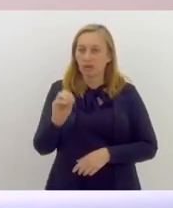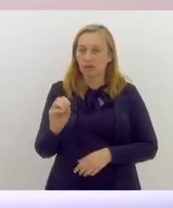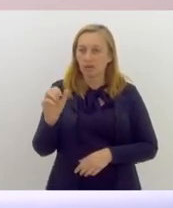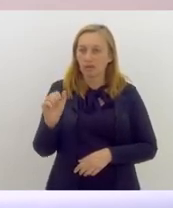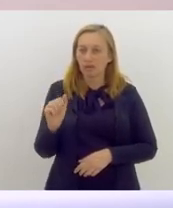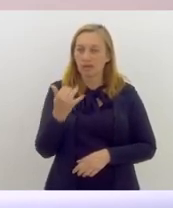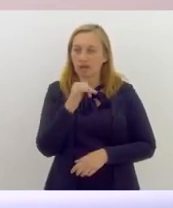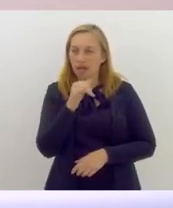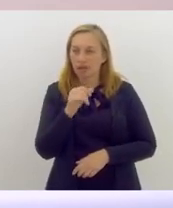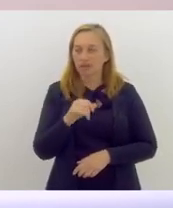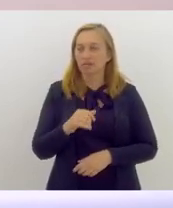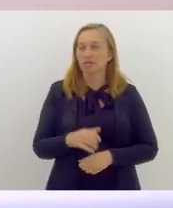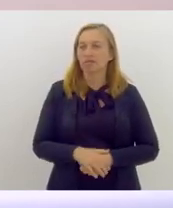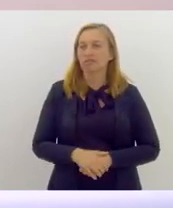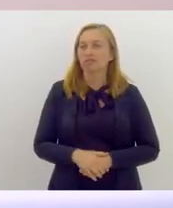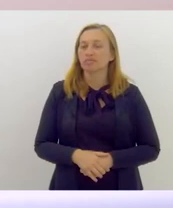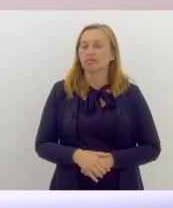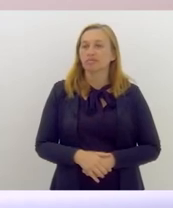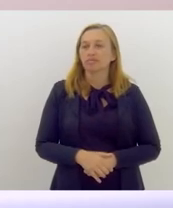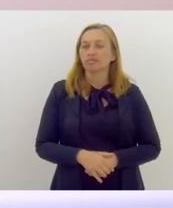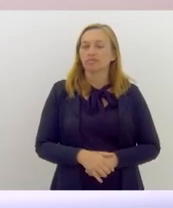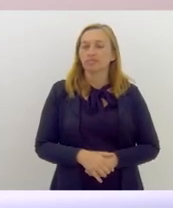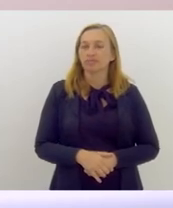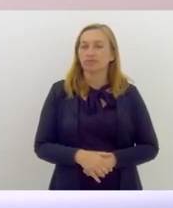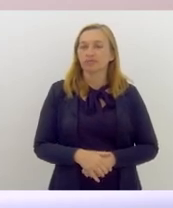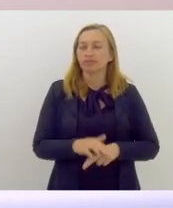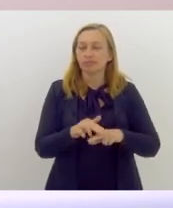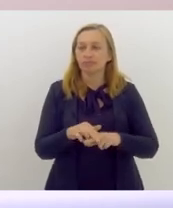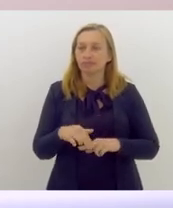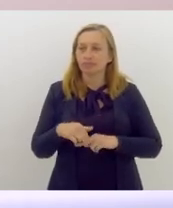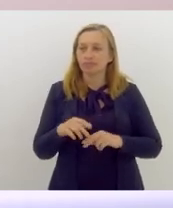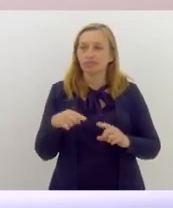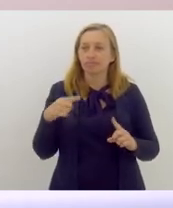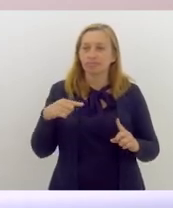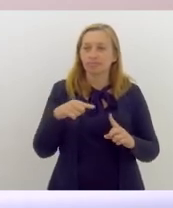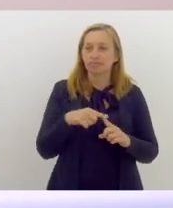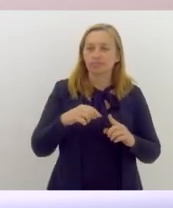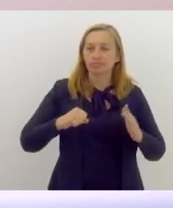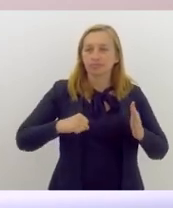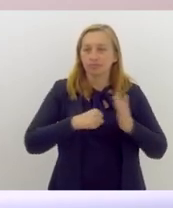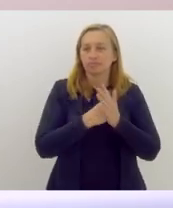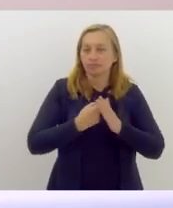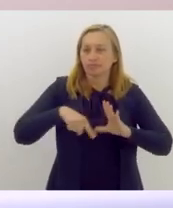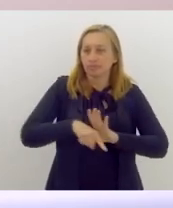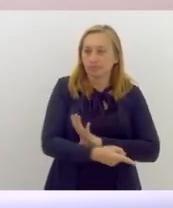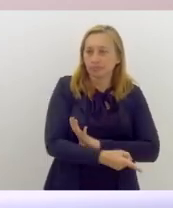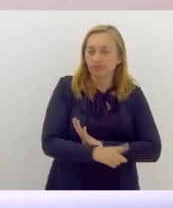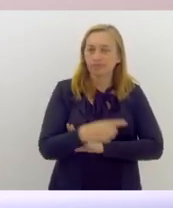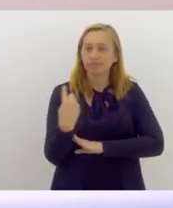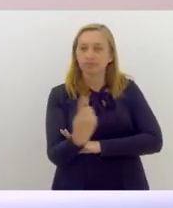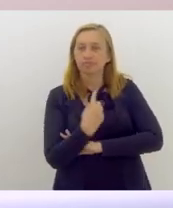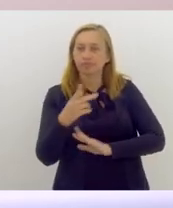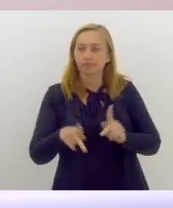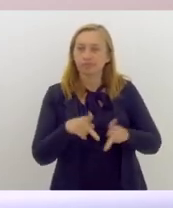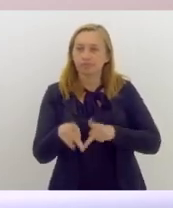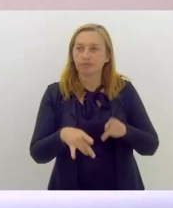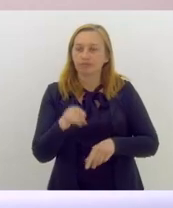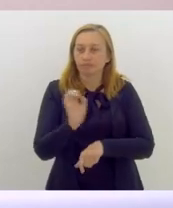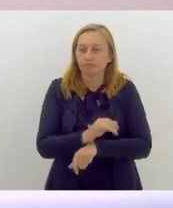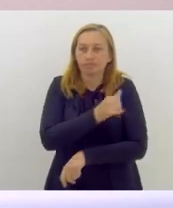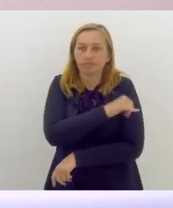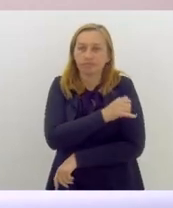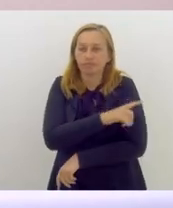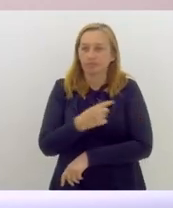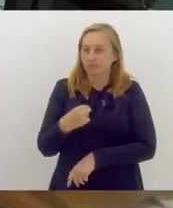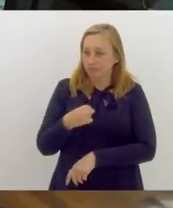daquela região ali com o objetivo de impedir esse profundos impactos da nós a população de estados de Janeiro eu e